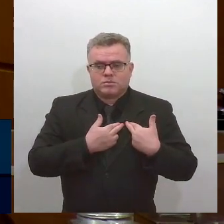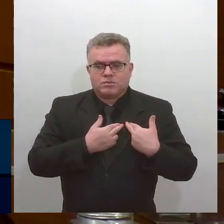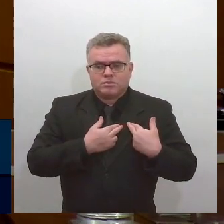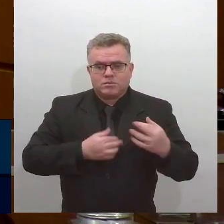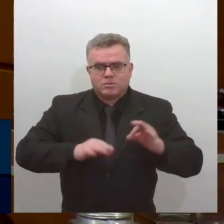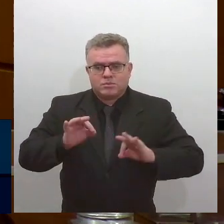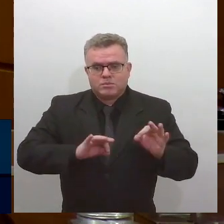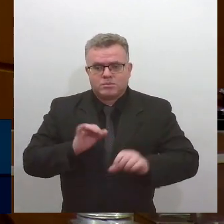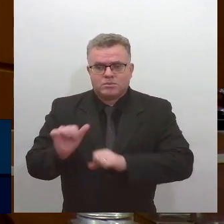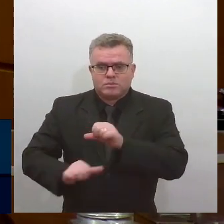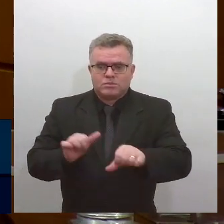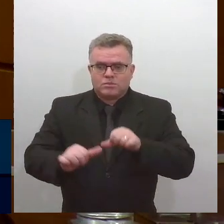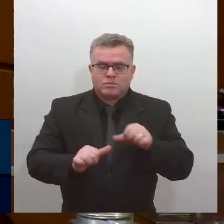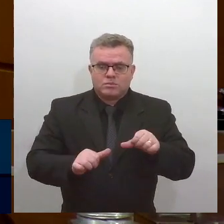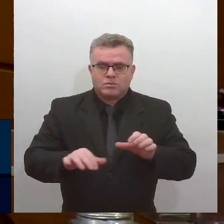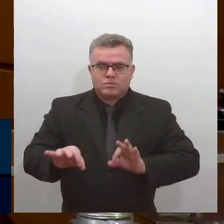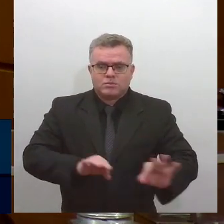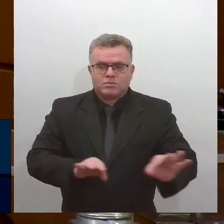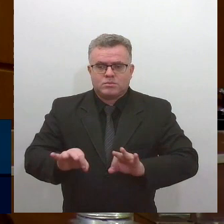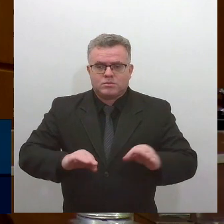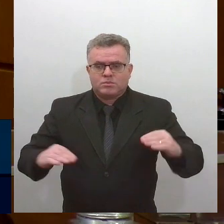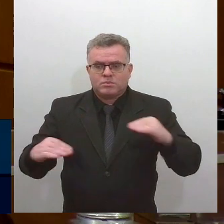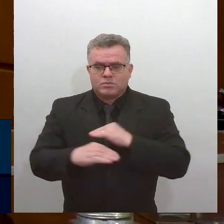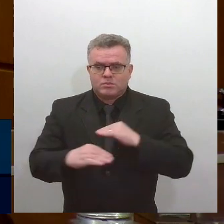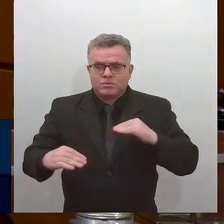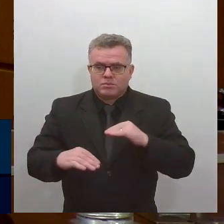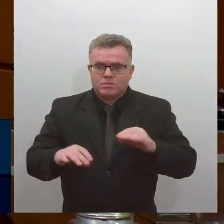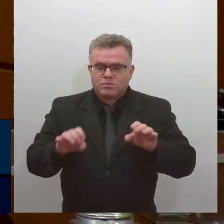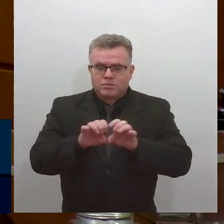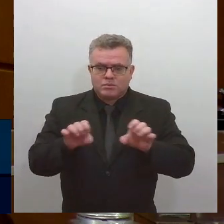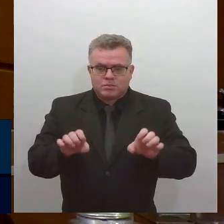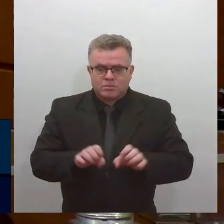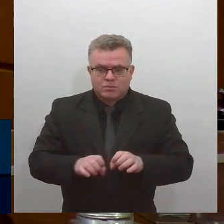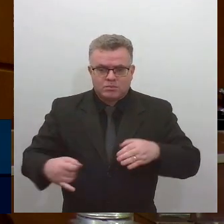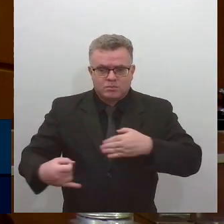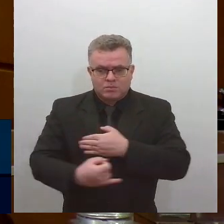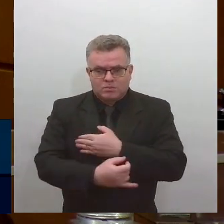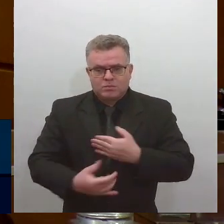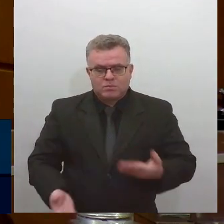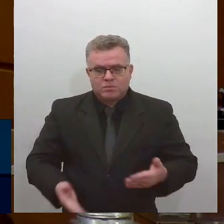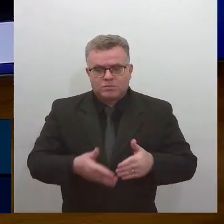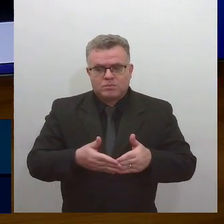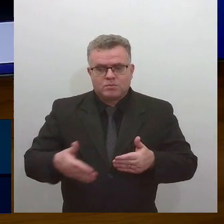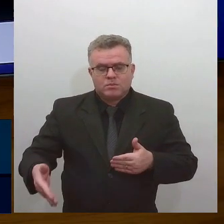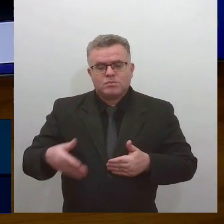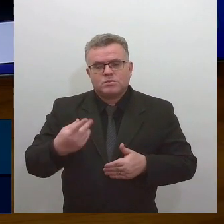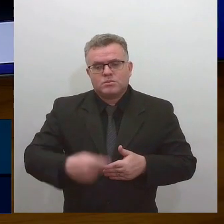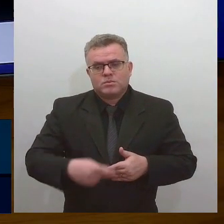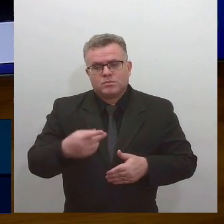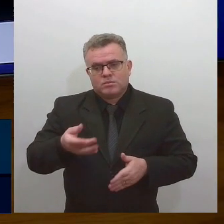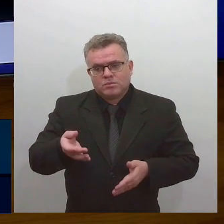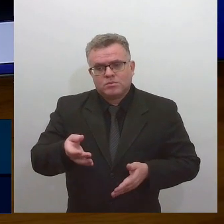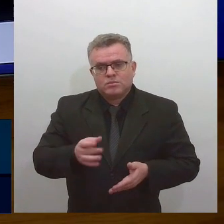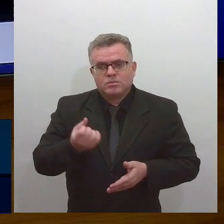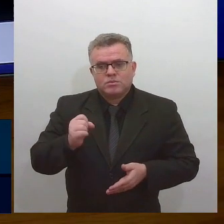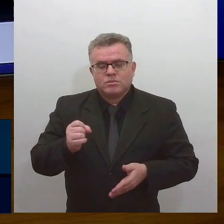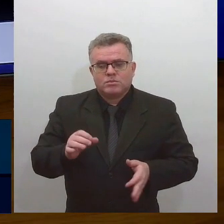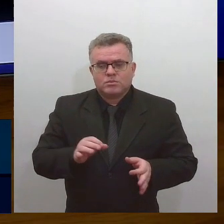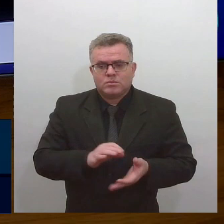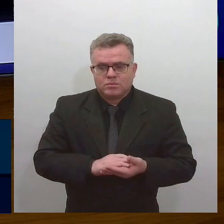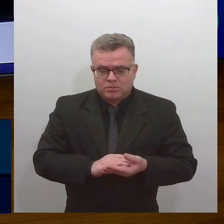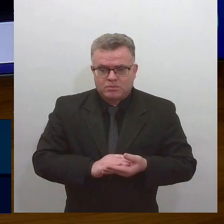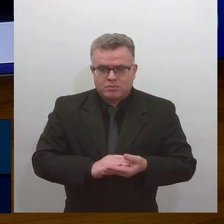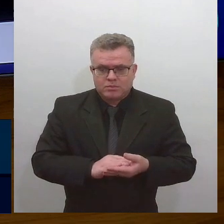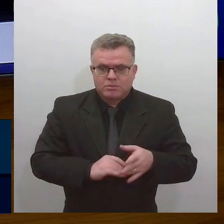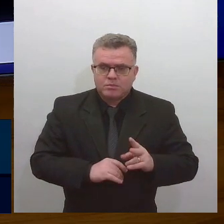da da infraestrutura de transporte no país continuando aqui só alguns dados nacionais eu